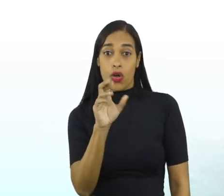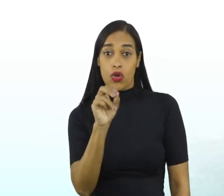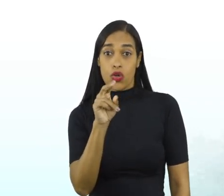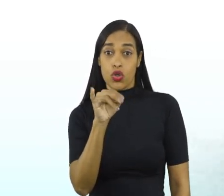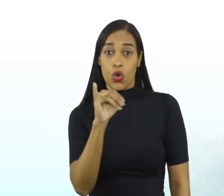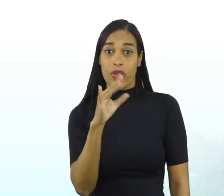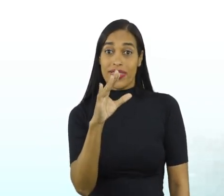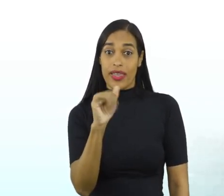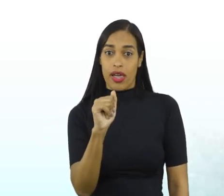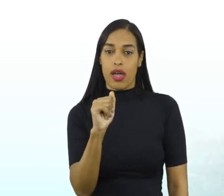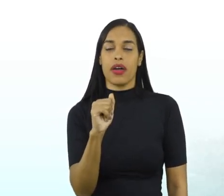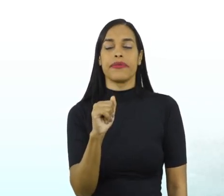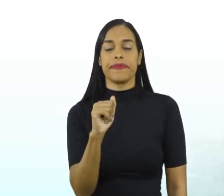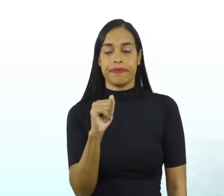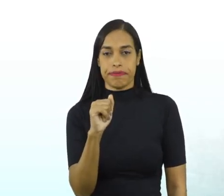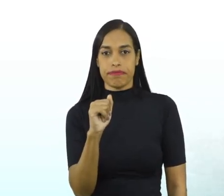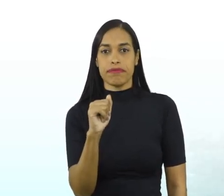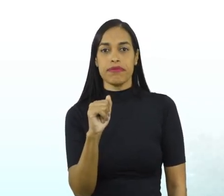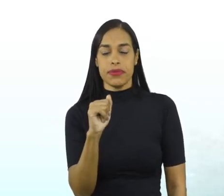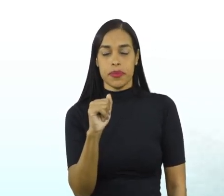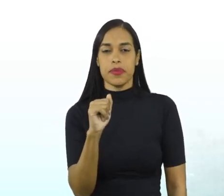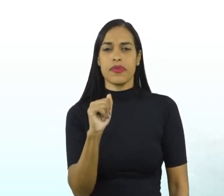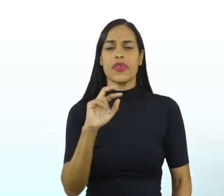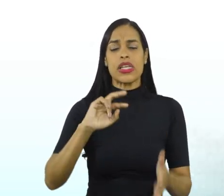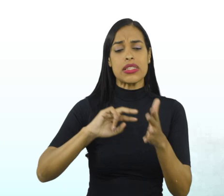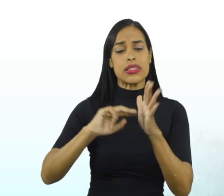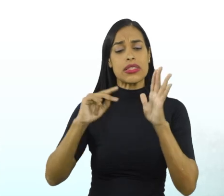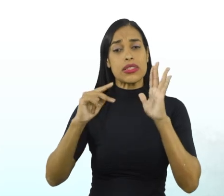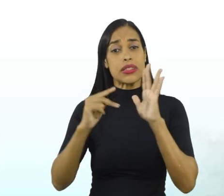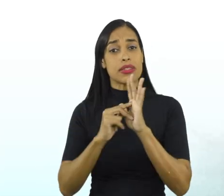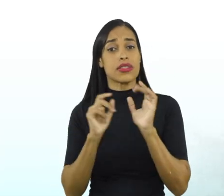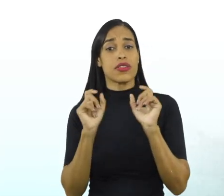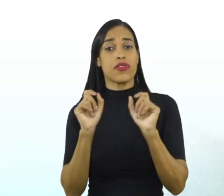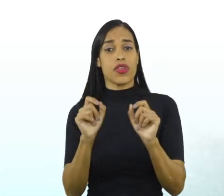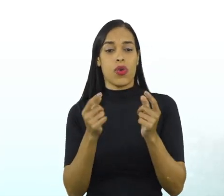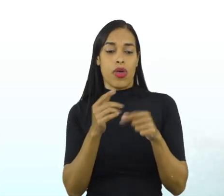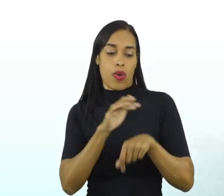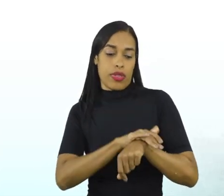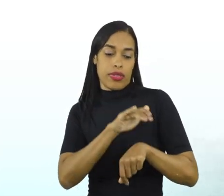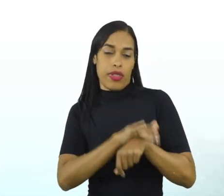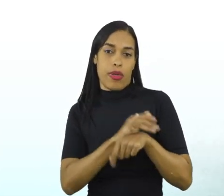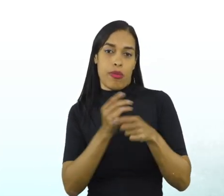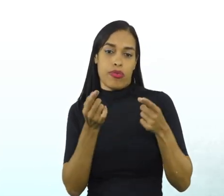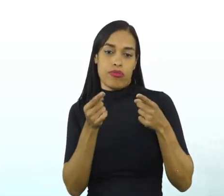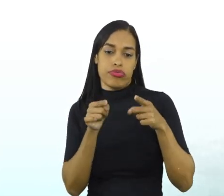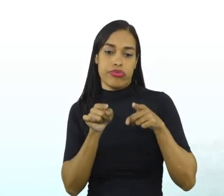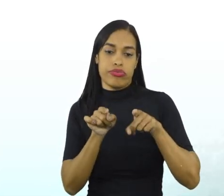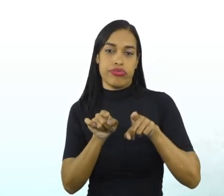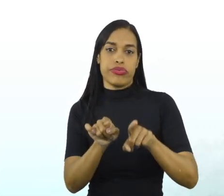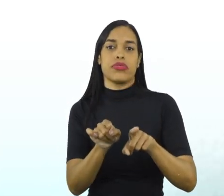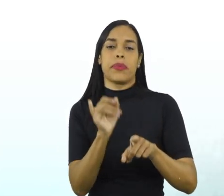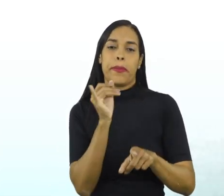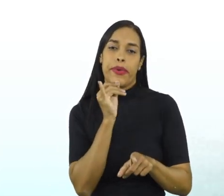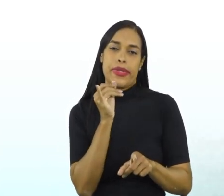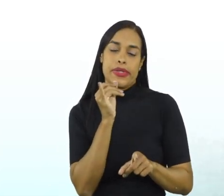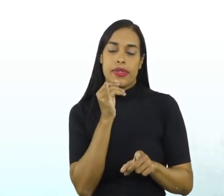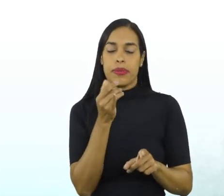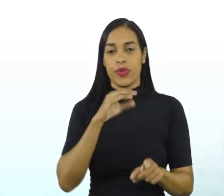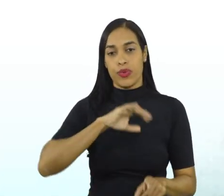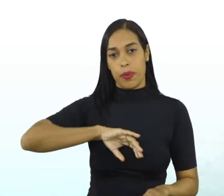fera. Variação diacrônica tem a ver com a questão da cronologia, a questão temporal. Por